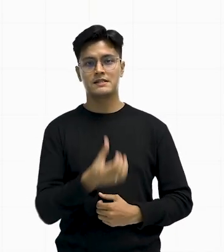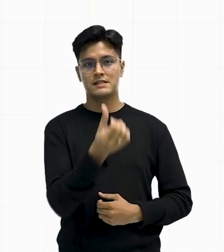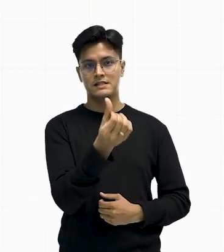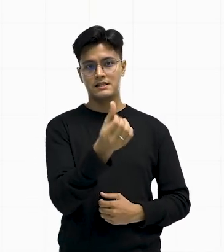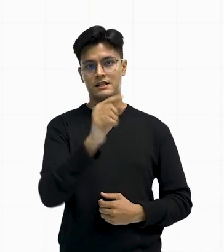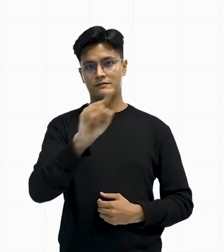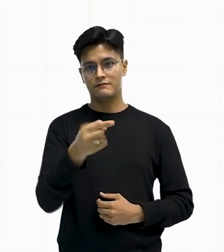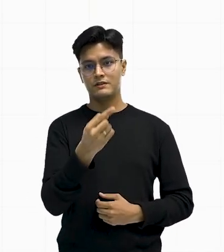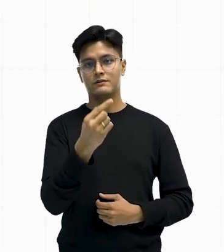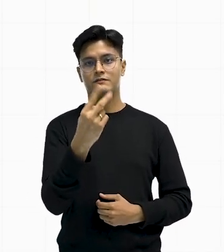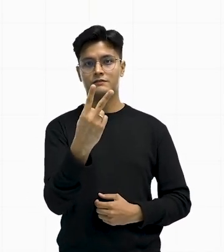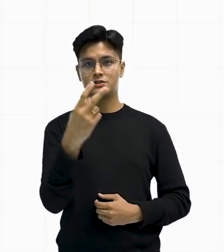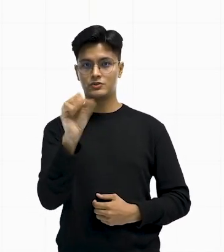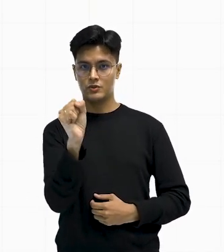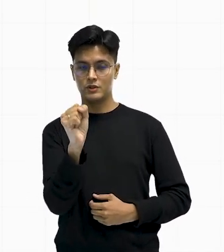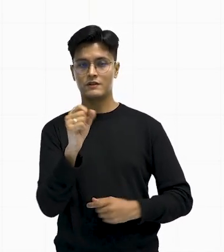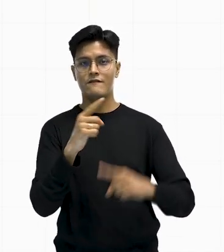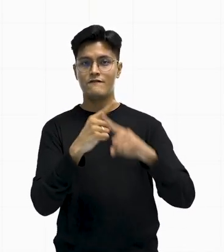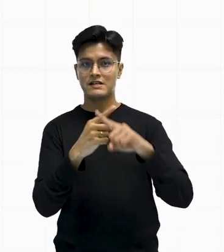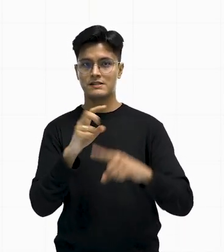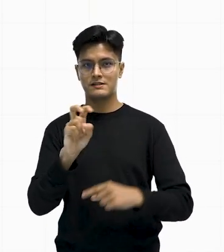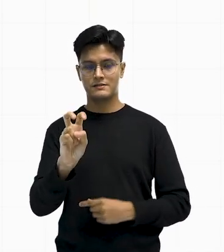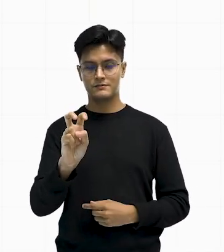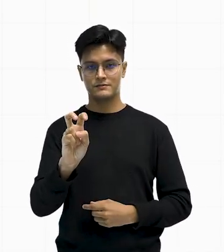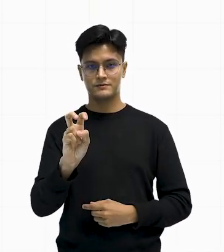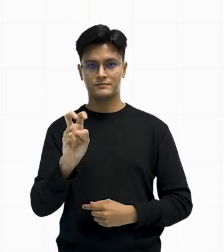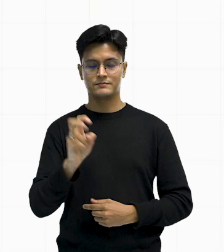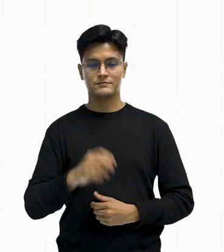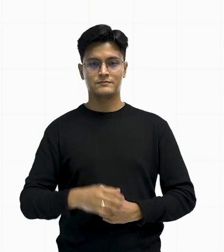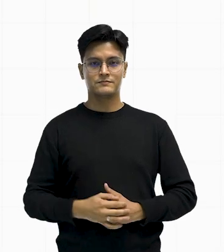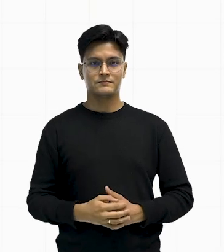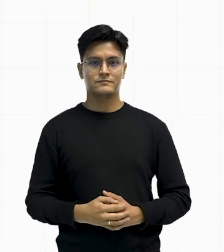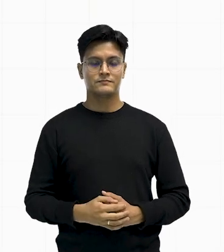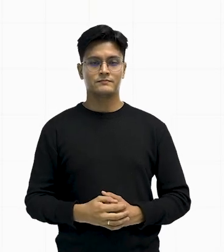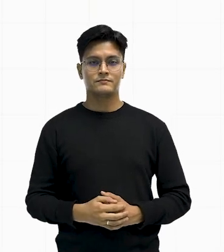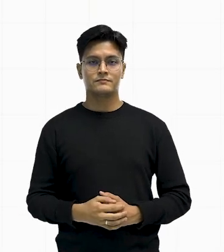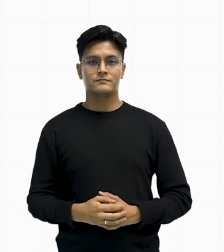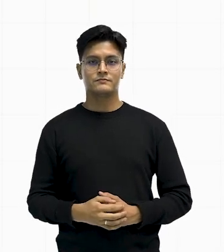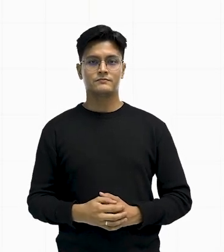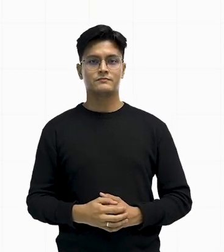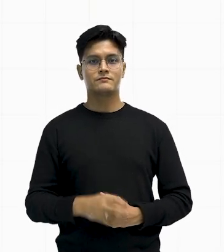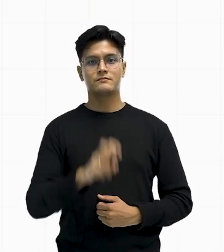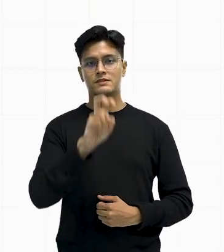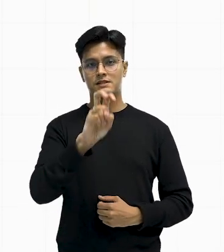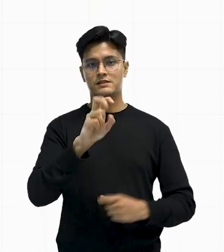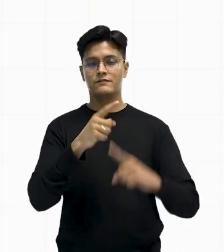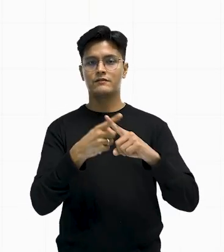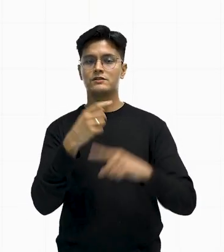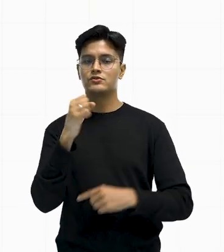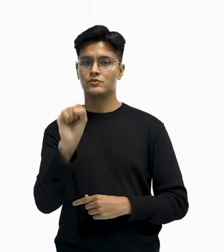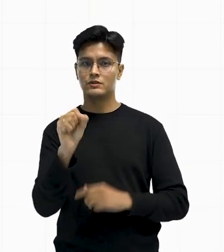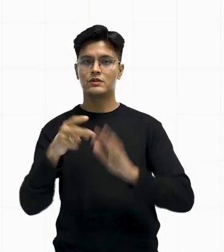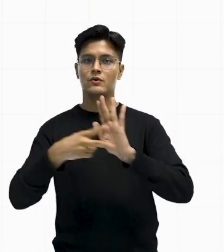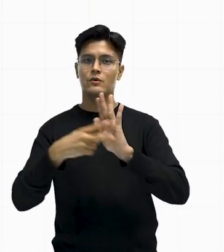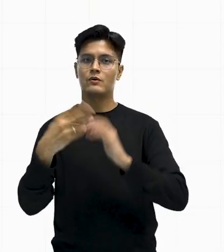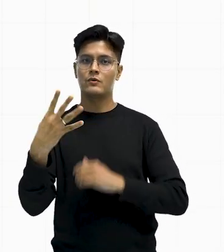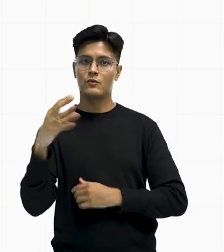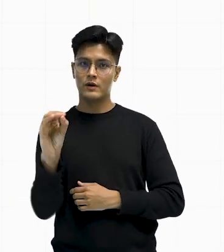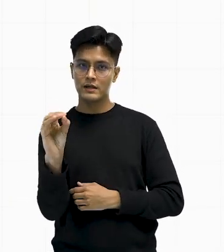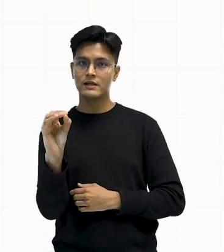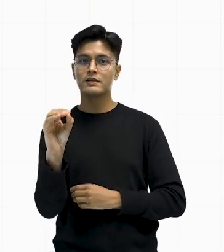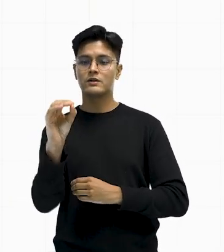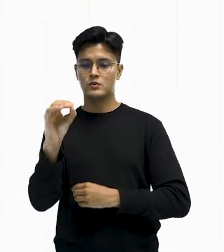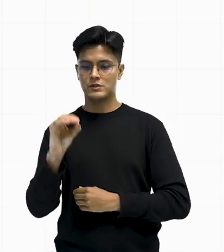6,28 vezes 5. Beleza? Vamos lá, então. 5 vezes 8 é 40. Desce